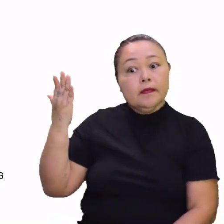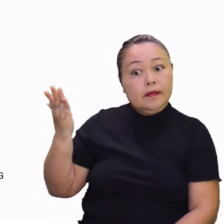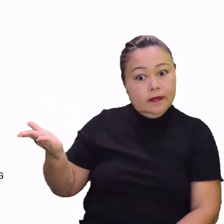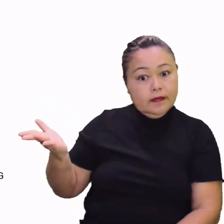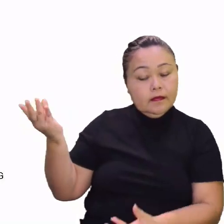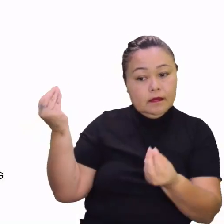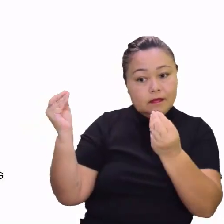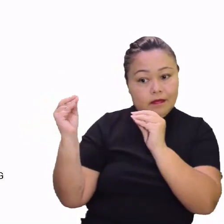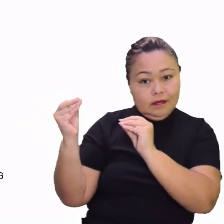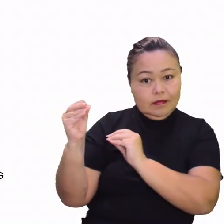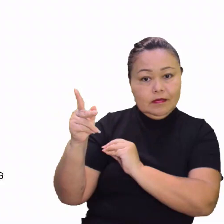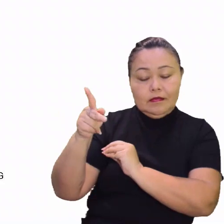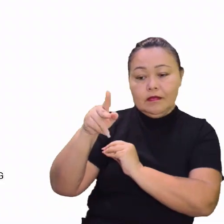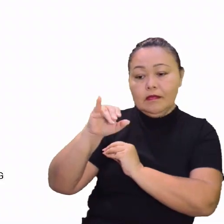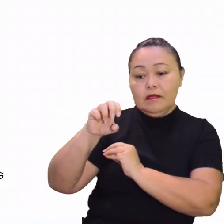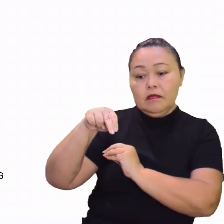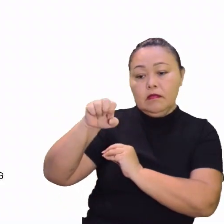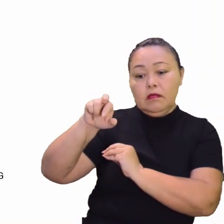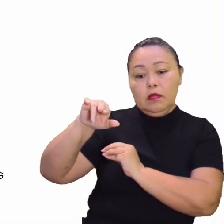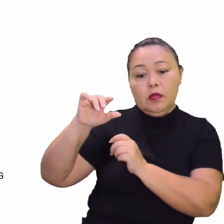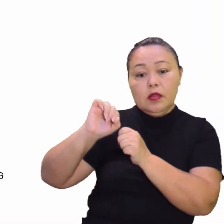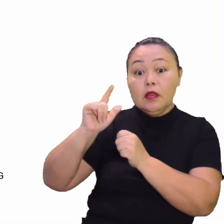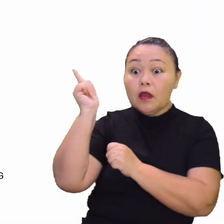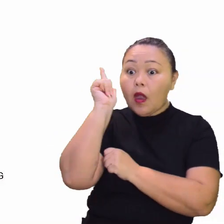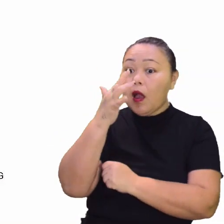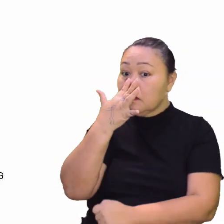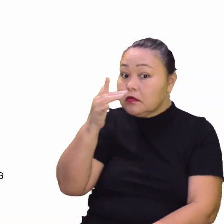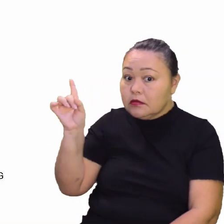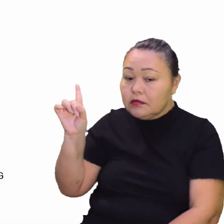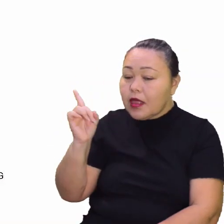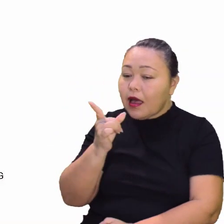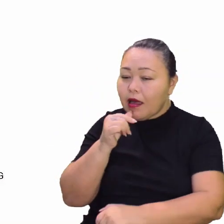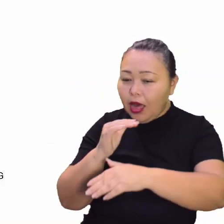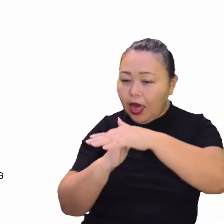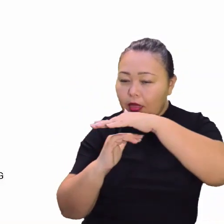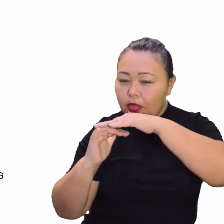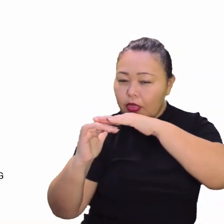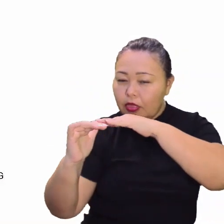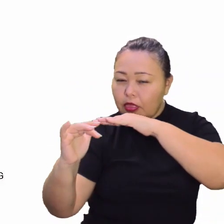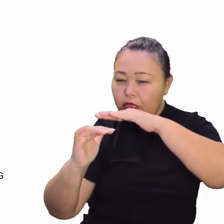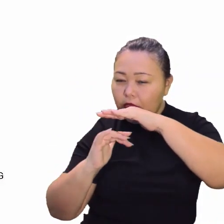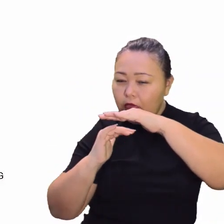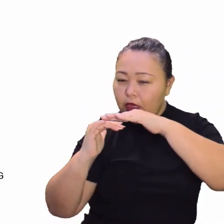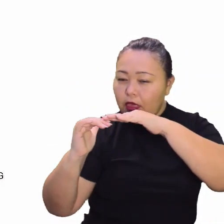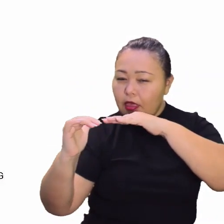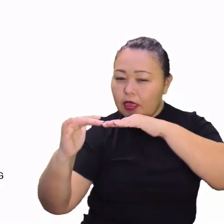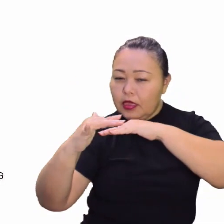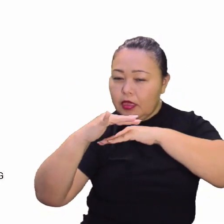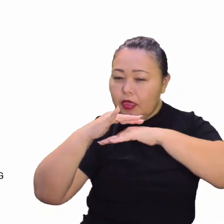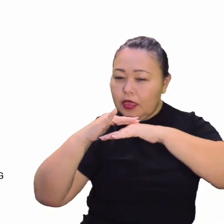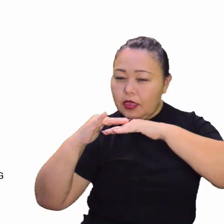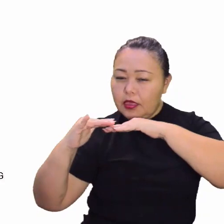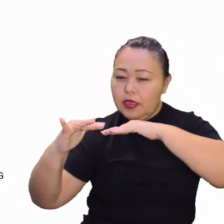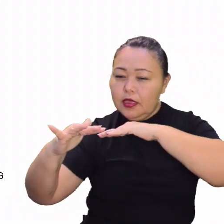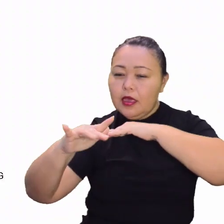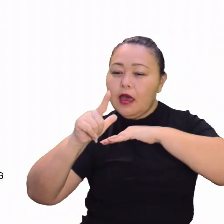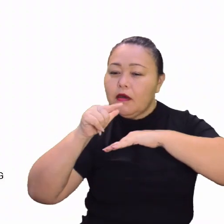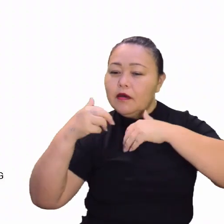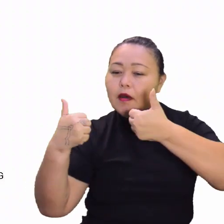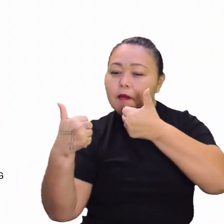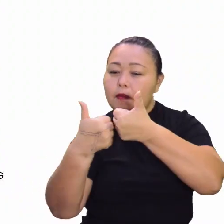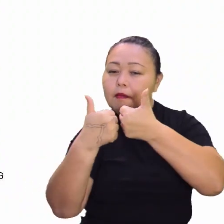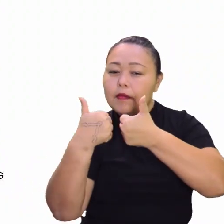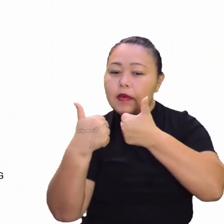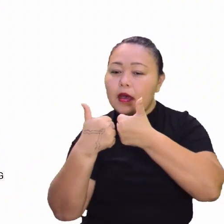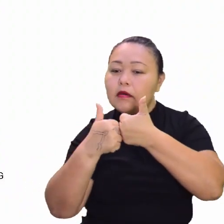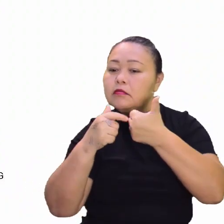Aí, a formação pioneira, ó. A gente consegue observar, né? Essa vegetação mais rasteira também, né? Próxima a